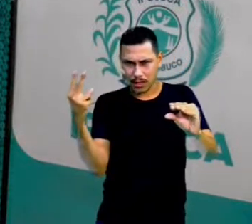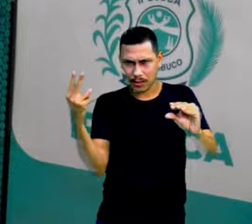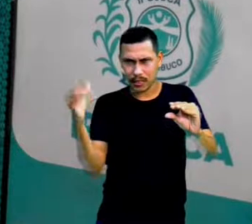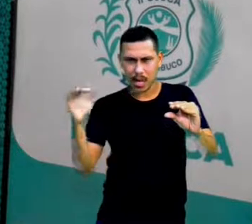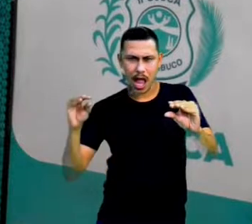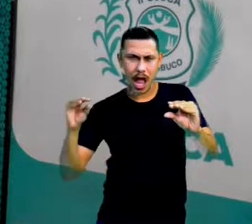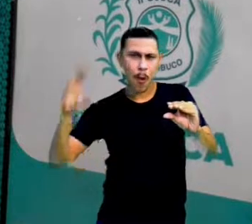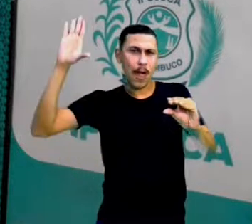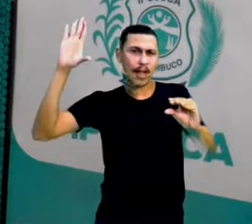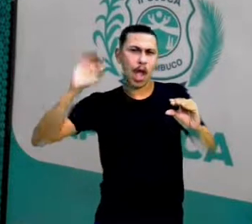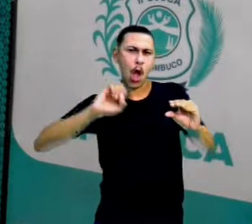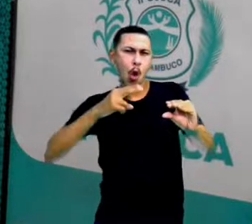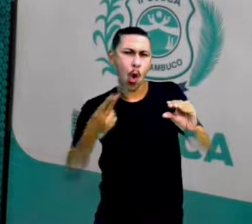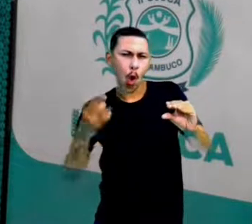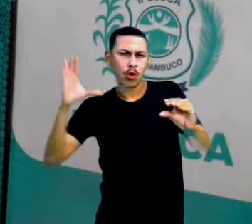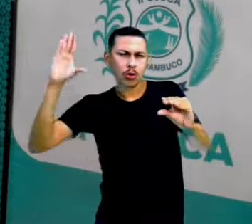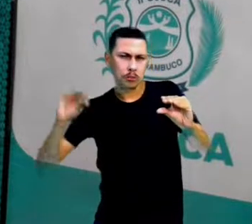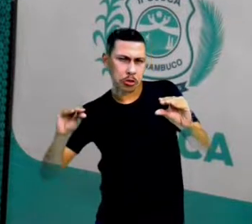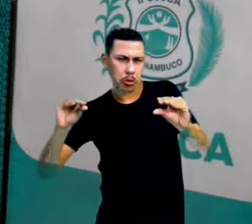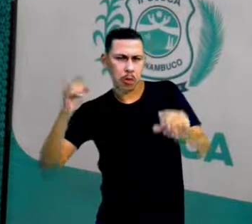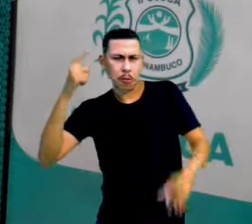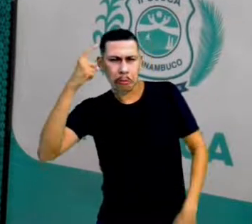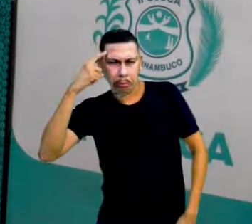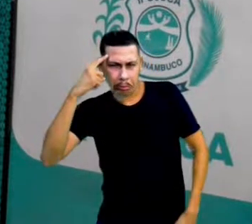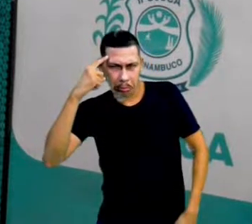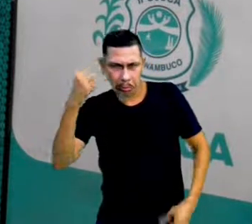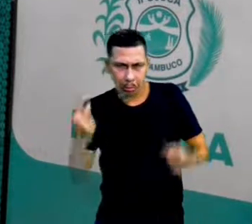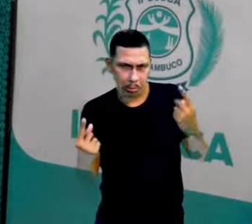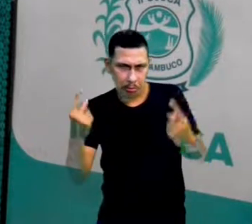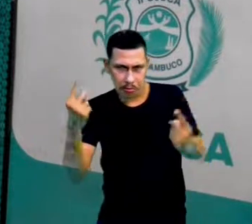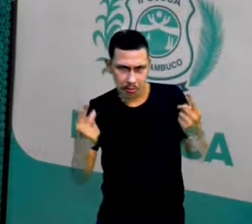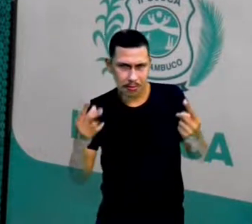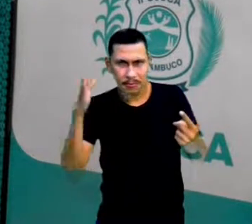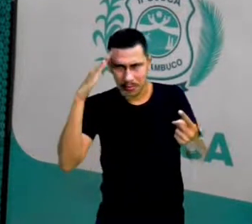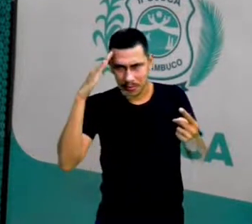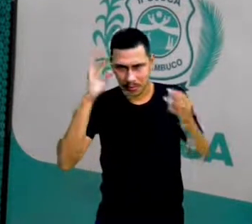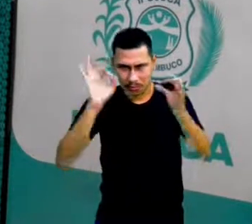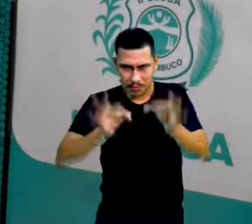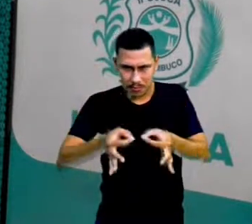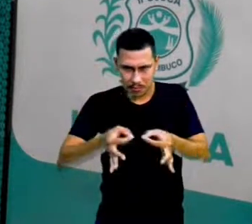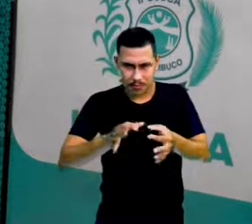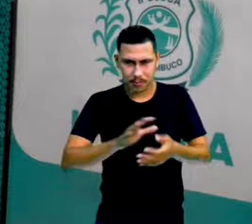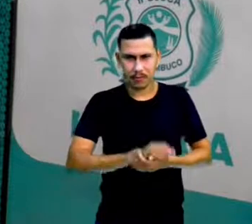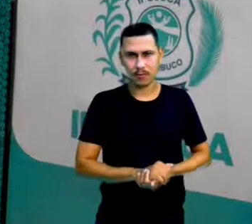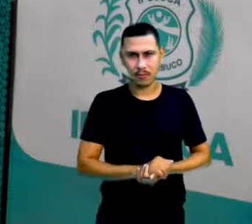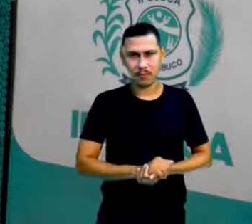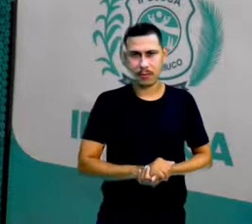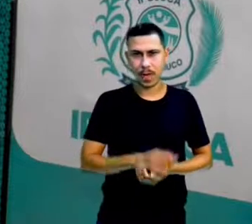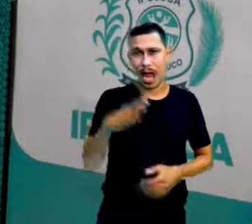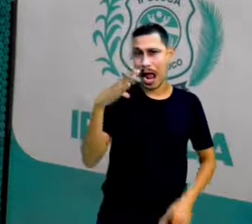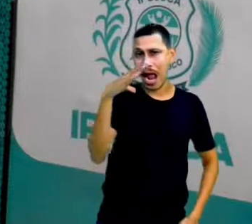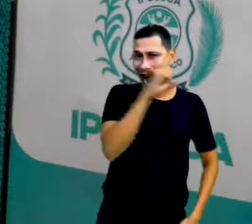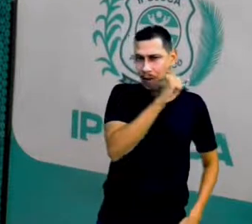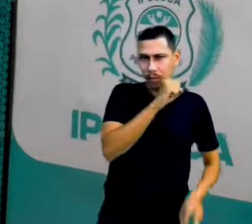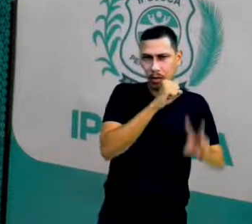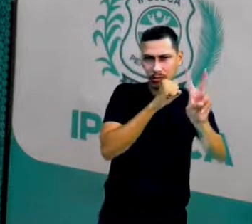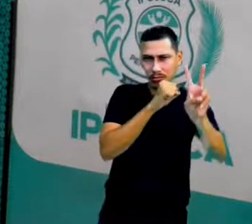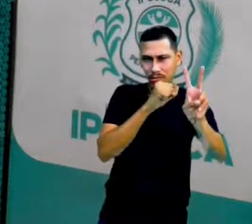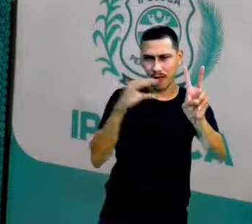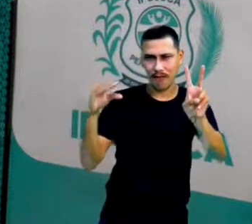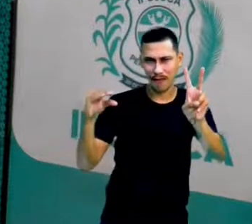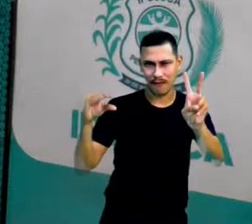diminuir? Pense um pouquinho. Já pensou? É isso mesmo. A velocidade vai